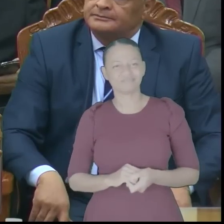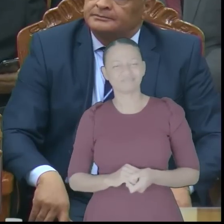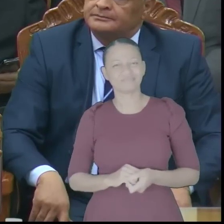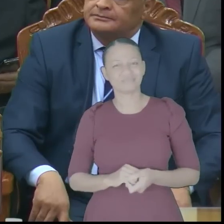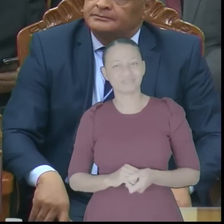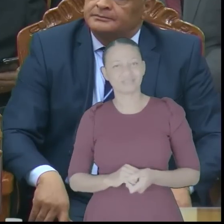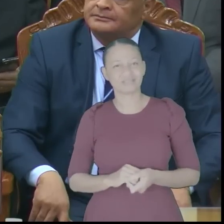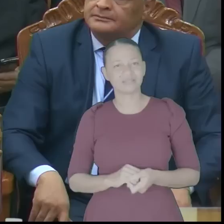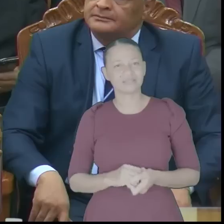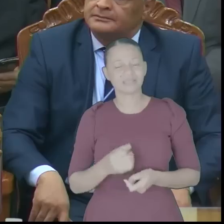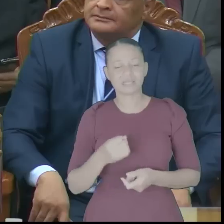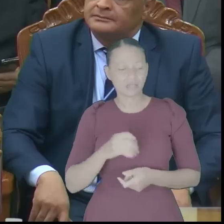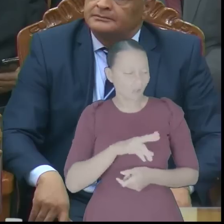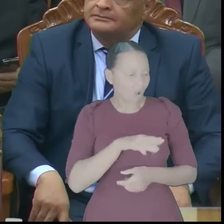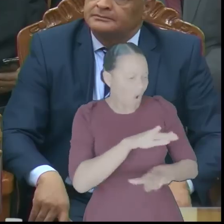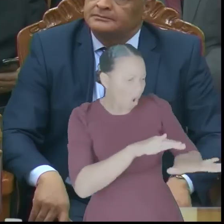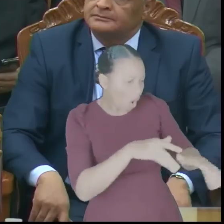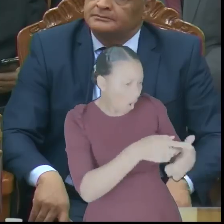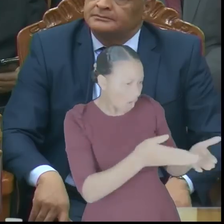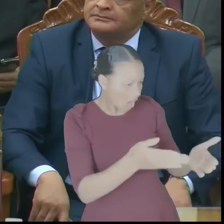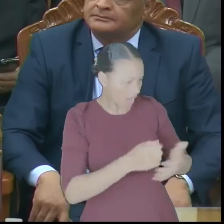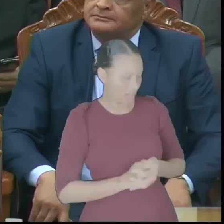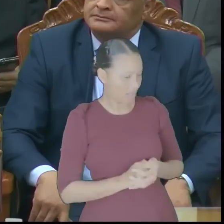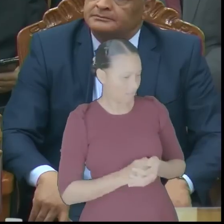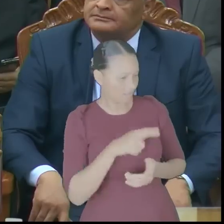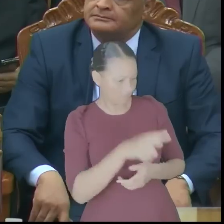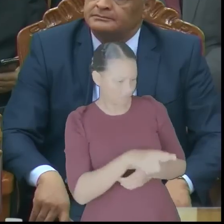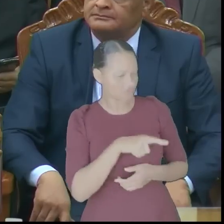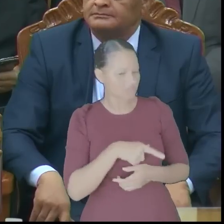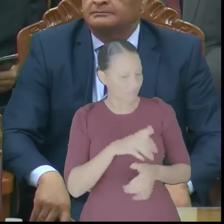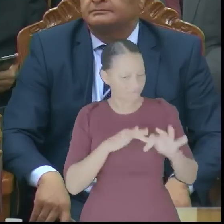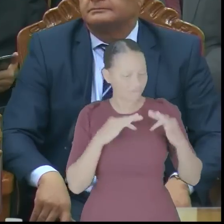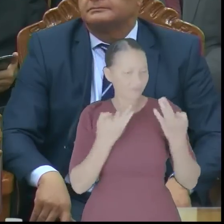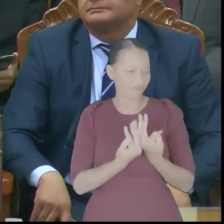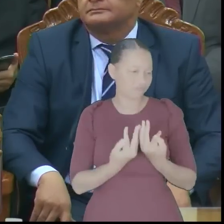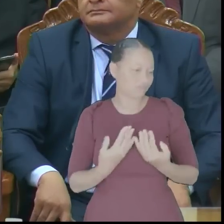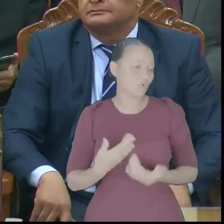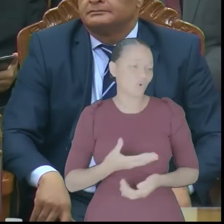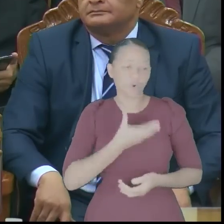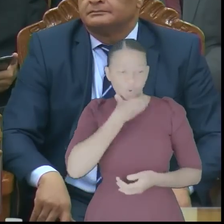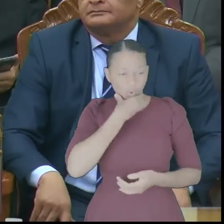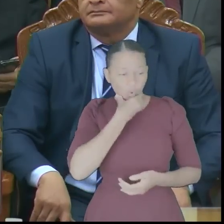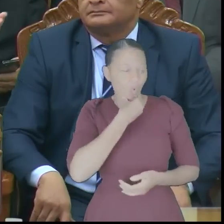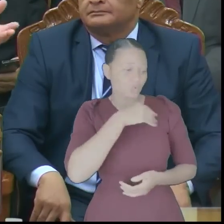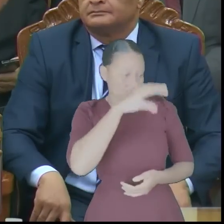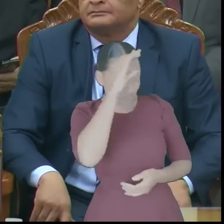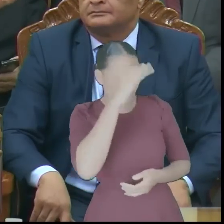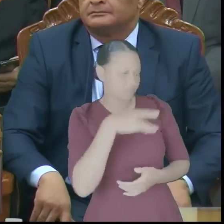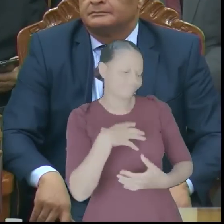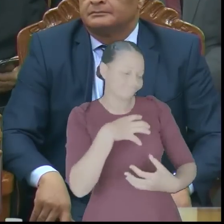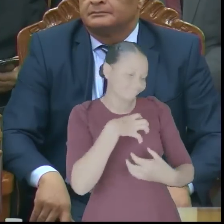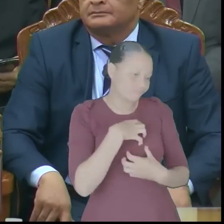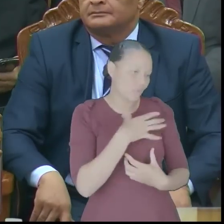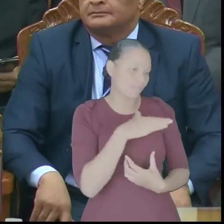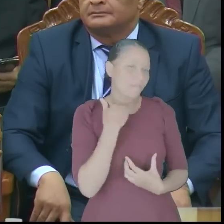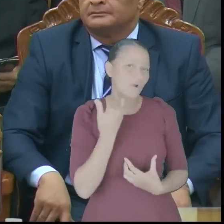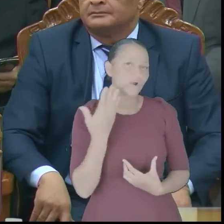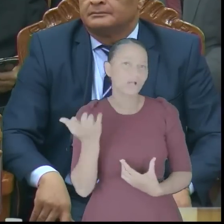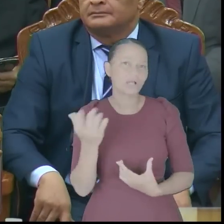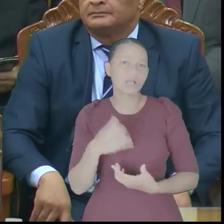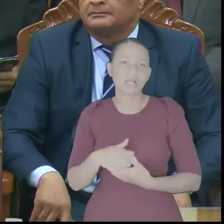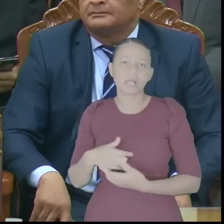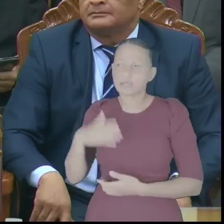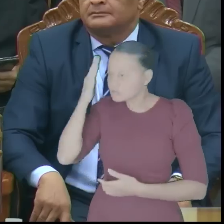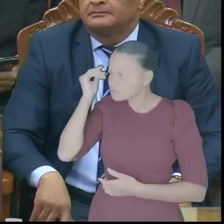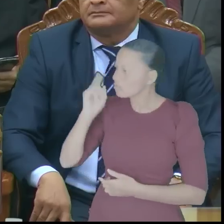Se aproximou dela e disse: olha, fulano tal. Ela disse: ele disse: olha, eu vim aqui no nome do seu tio, infelizmente eu tenho que lhe dizer que ele morreu. Ela disse: eu não sabia nem que eu